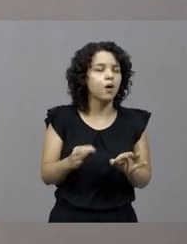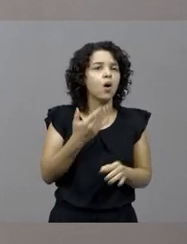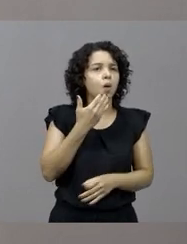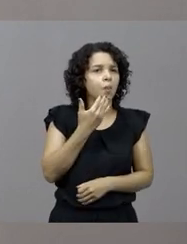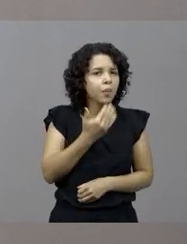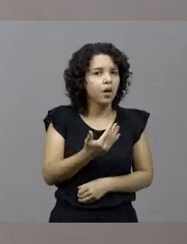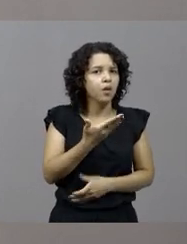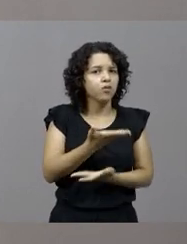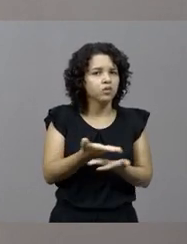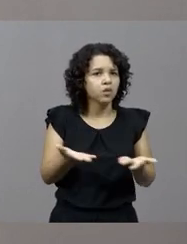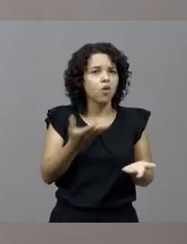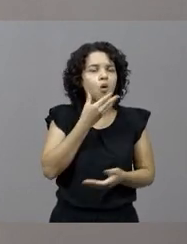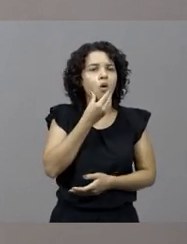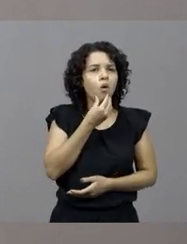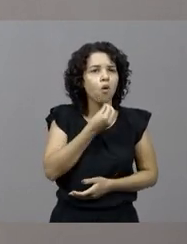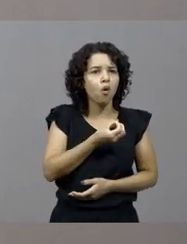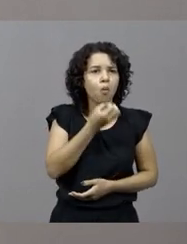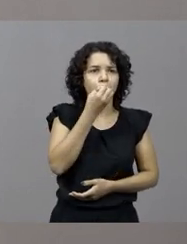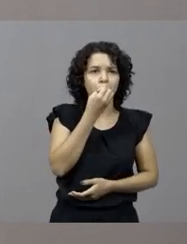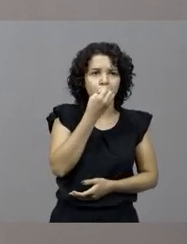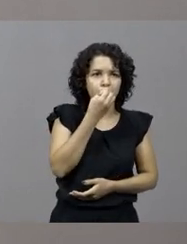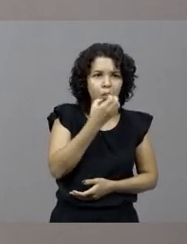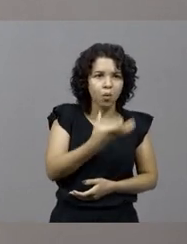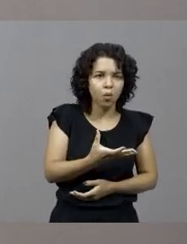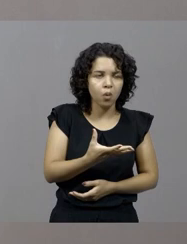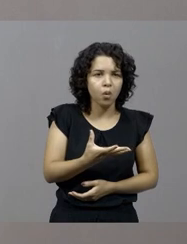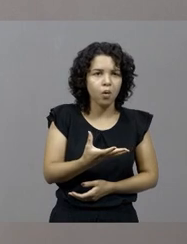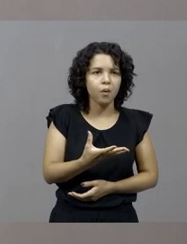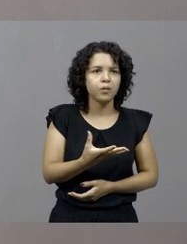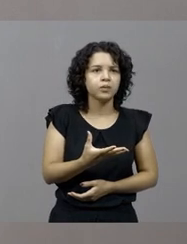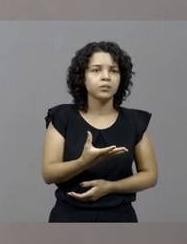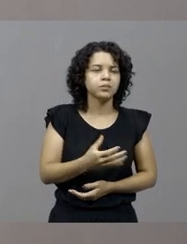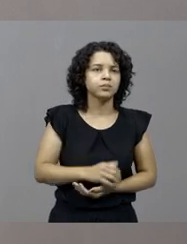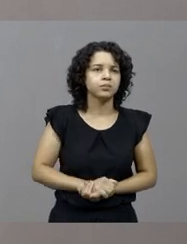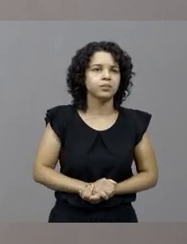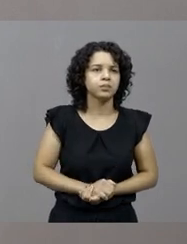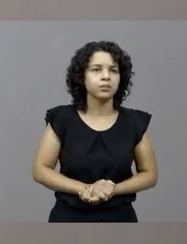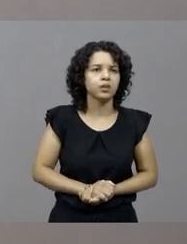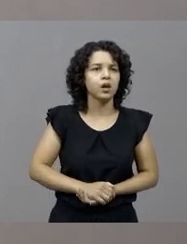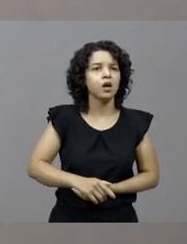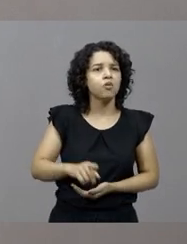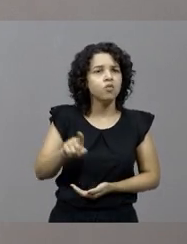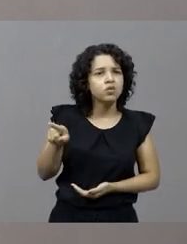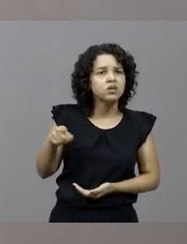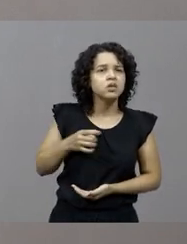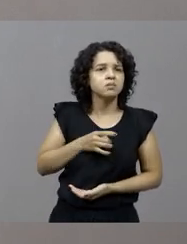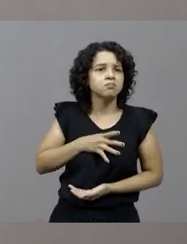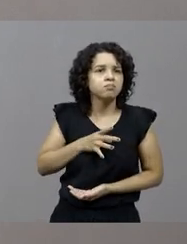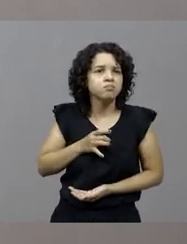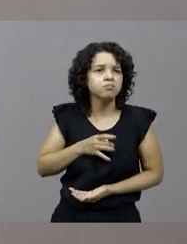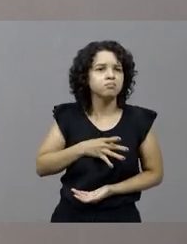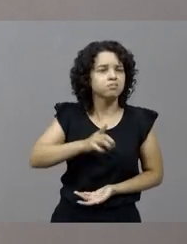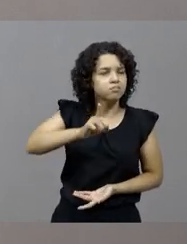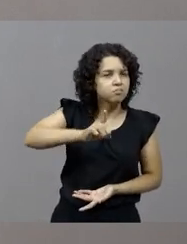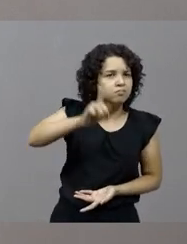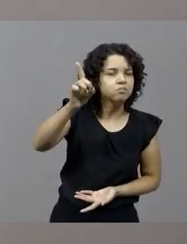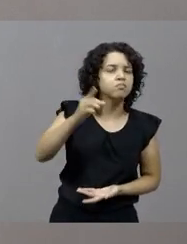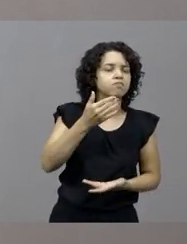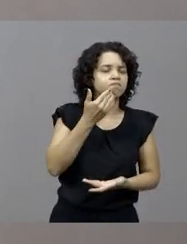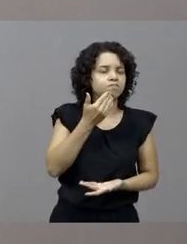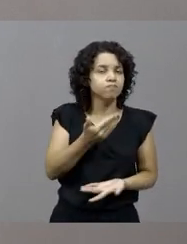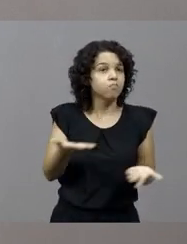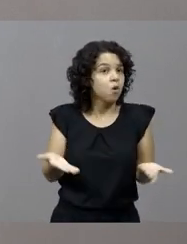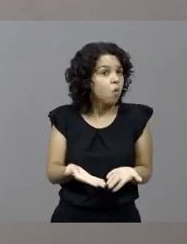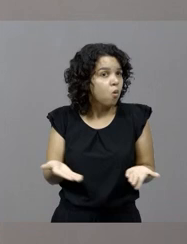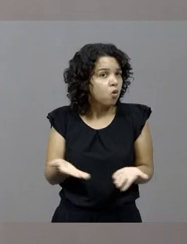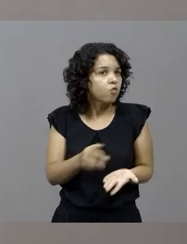homens bons, tá? Aos homens que são temente a Deus, que hoje, se for para fazer alguma